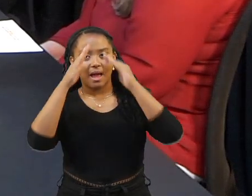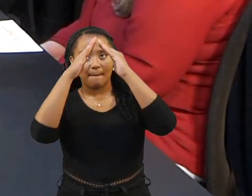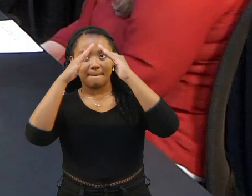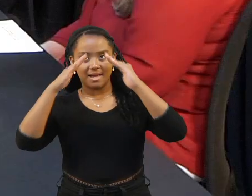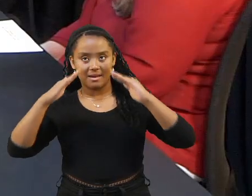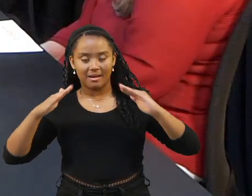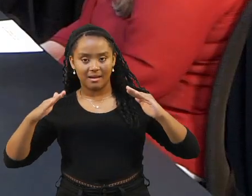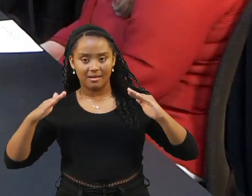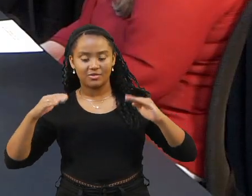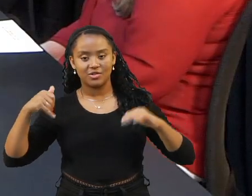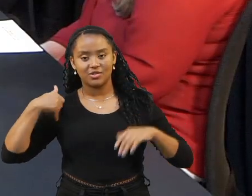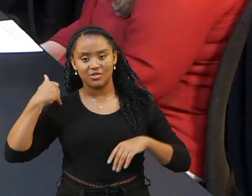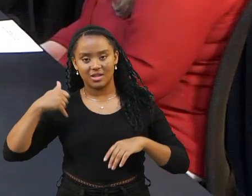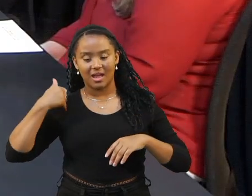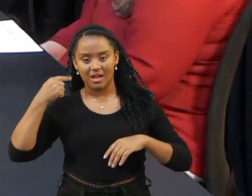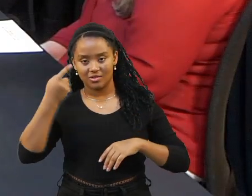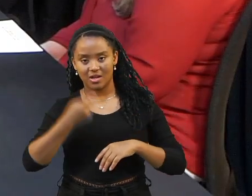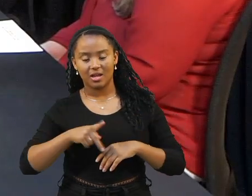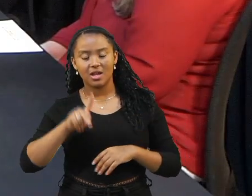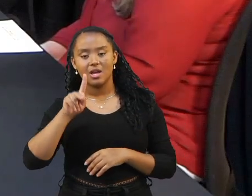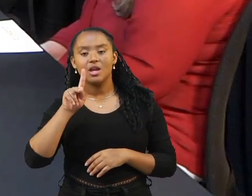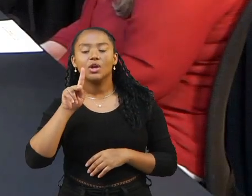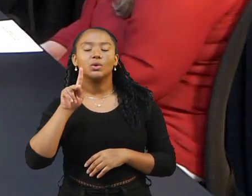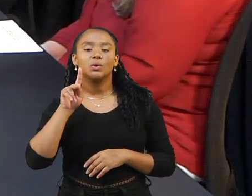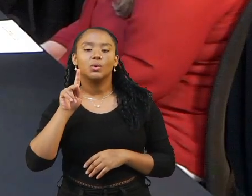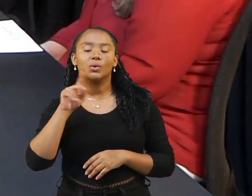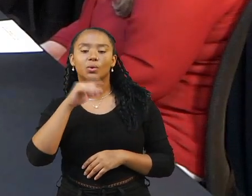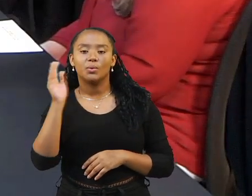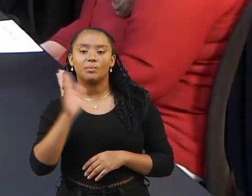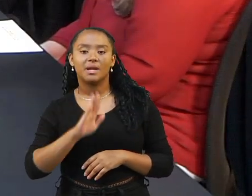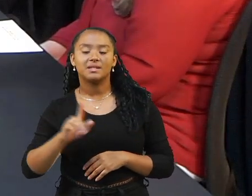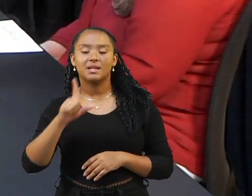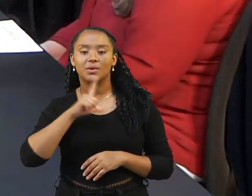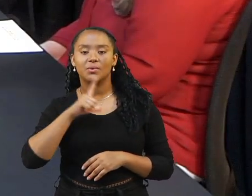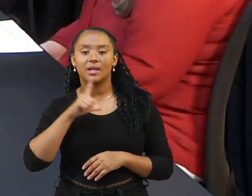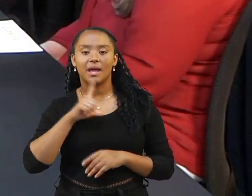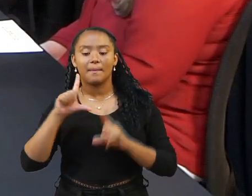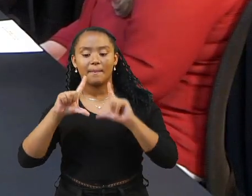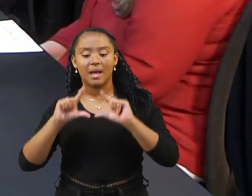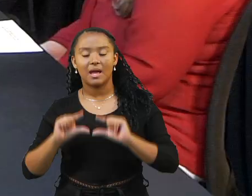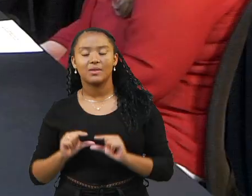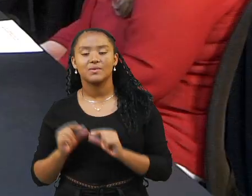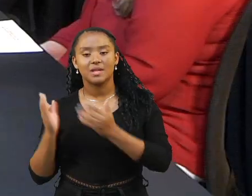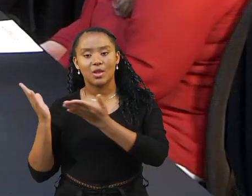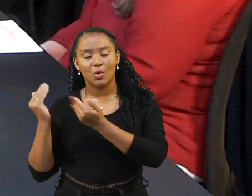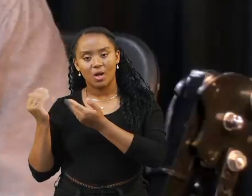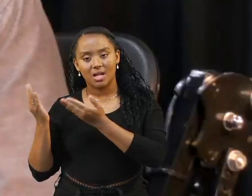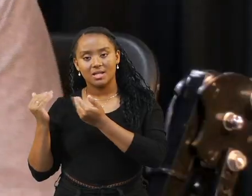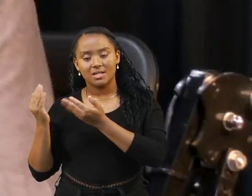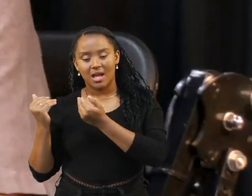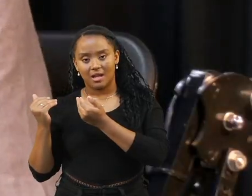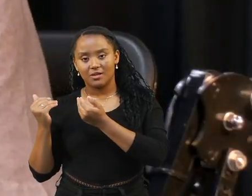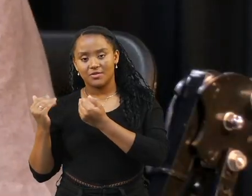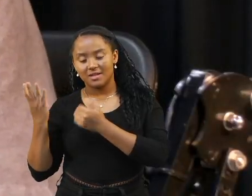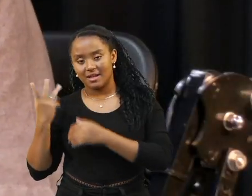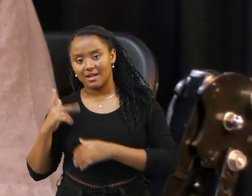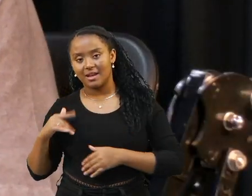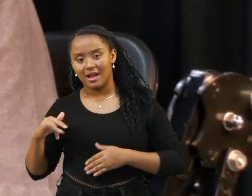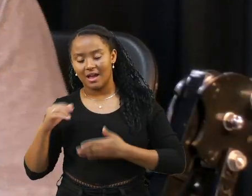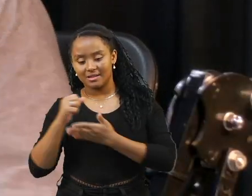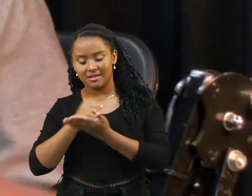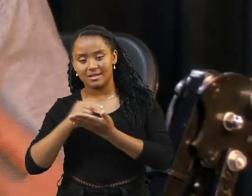a pirâmide etária no Brasil, ela tem menos adolescentes e crianças na base, tem um corpo, uma barriga ali, dos 20